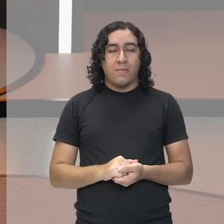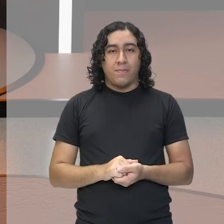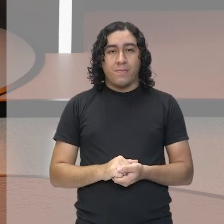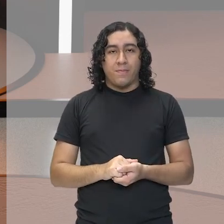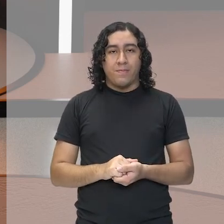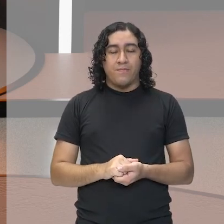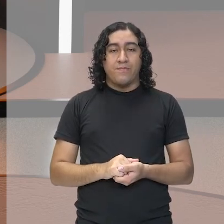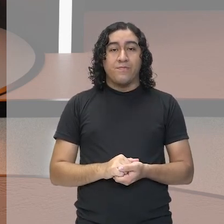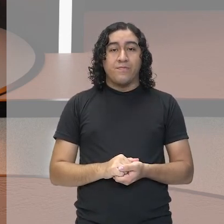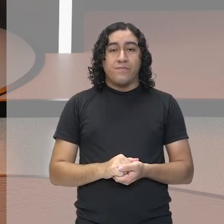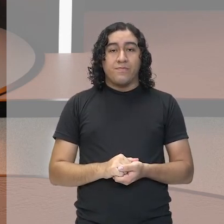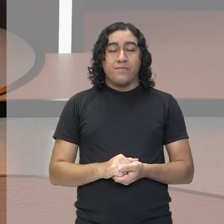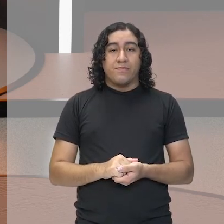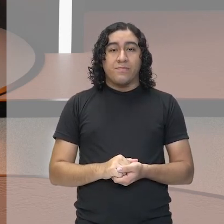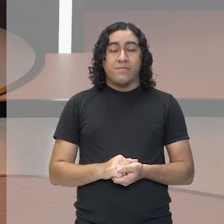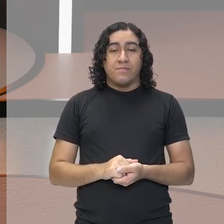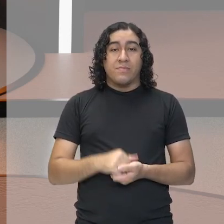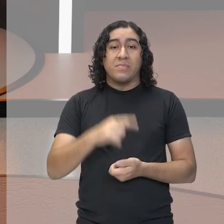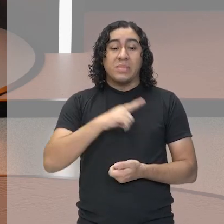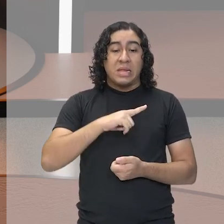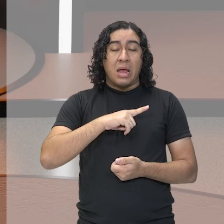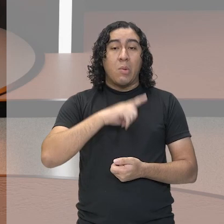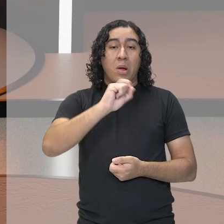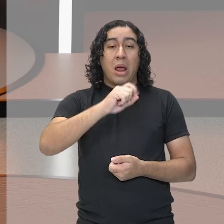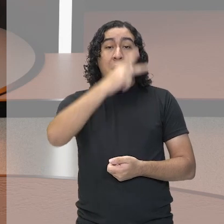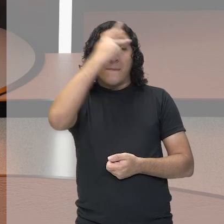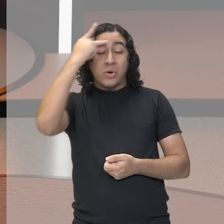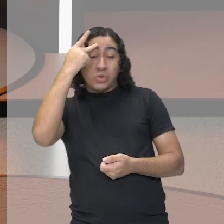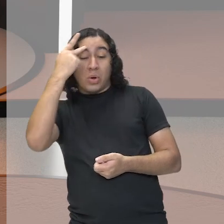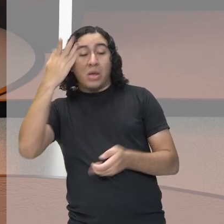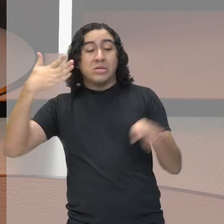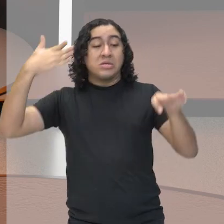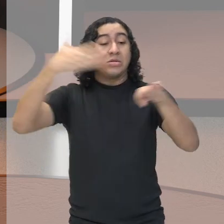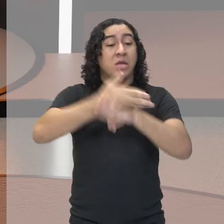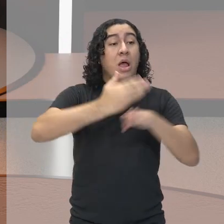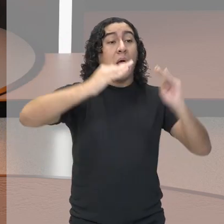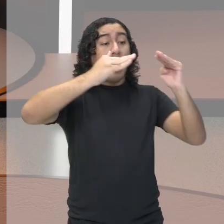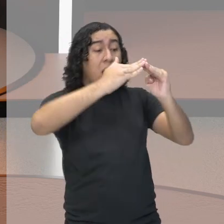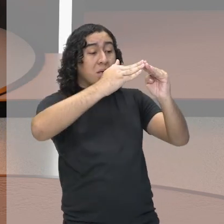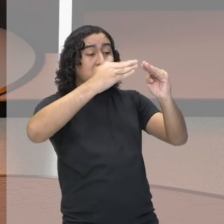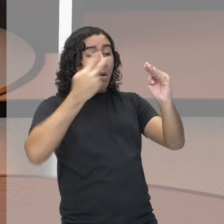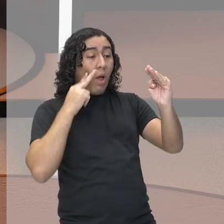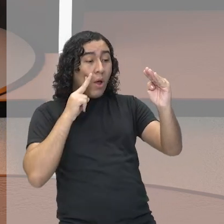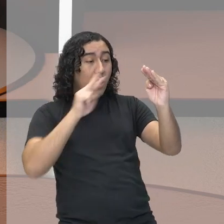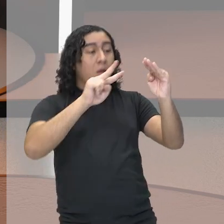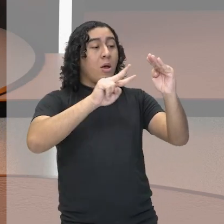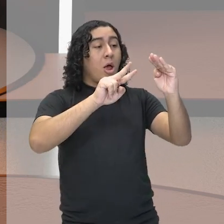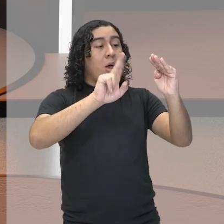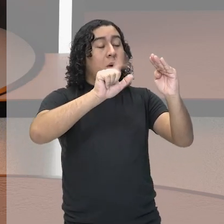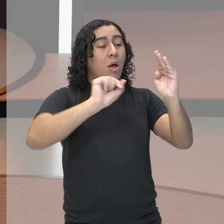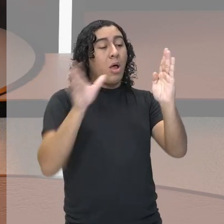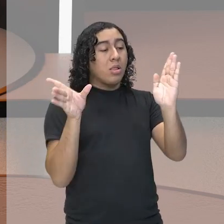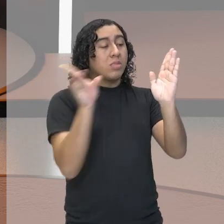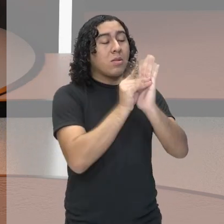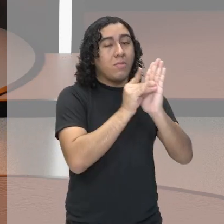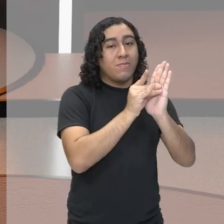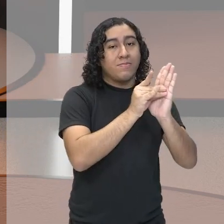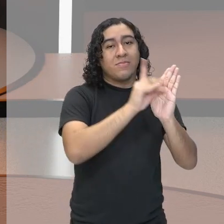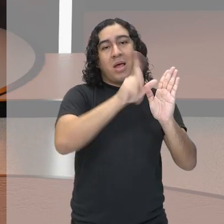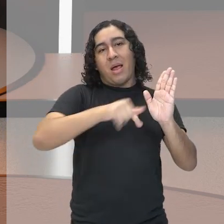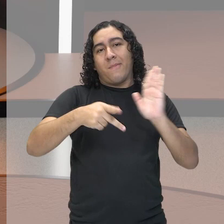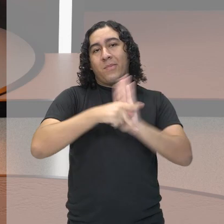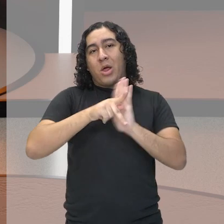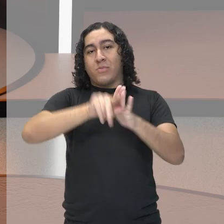uma placa na frente da casa, você sai de manhã para trabalhar, quando você chega à tarde, a sua casa já é propriedade do Estado,